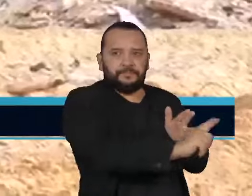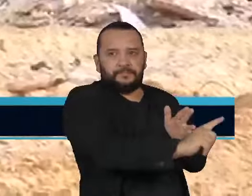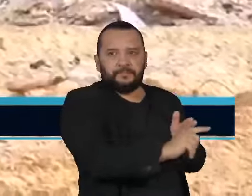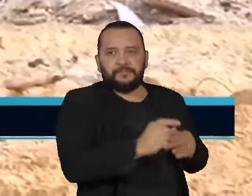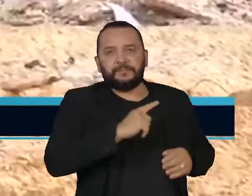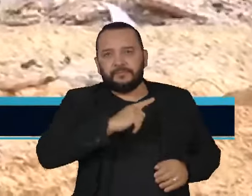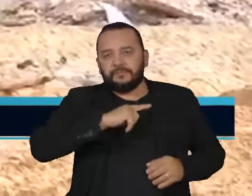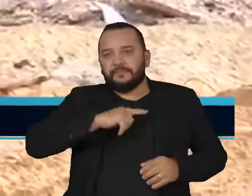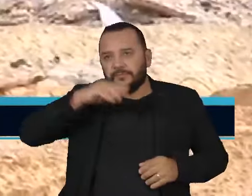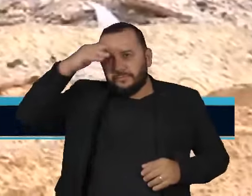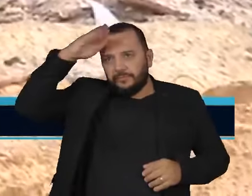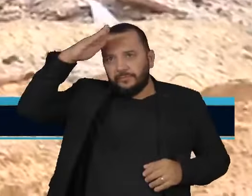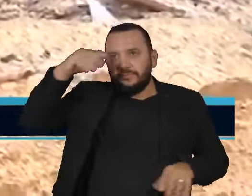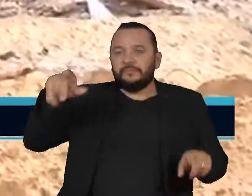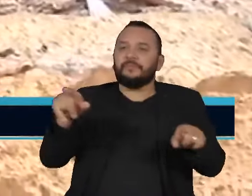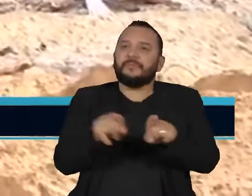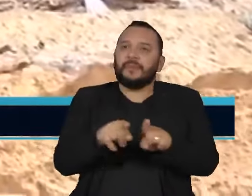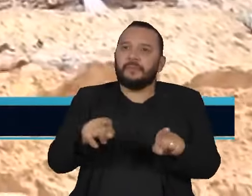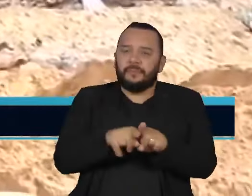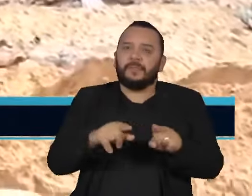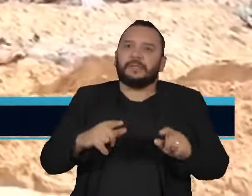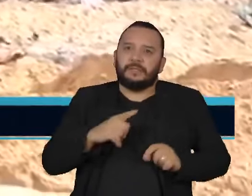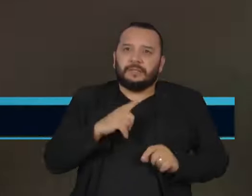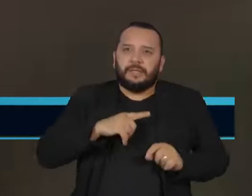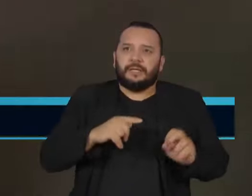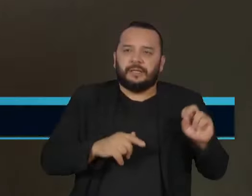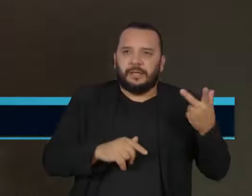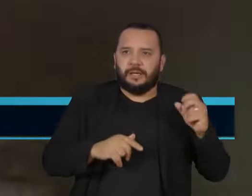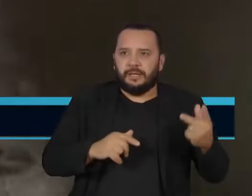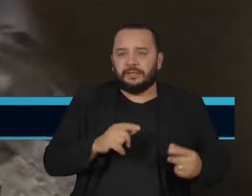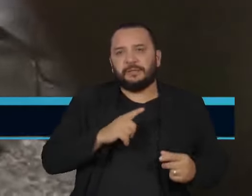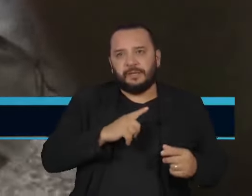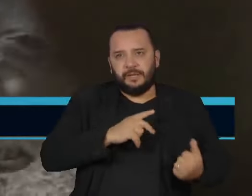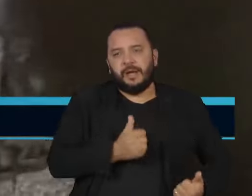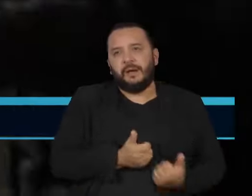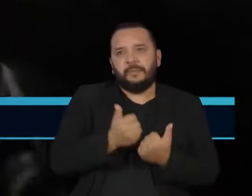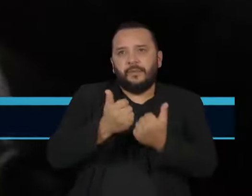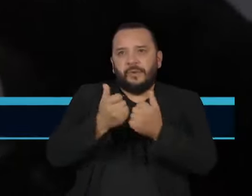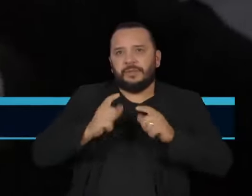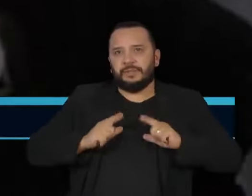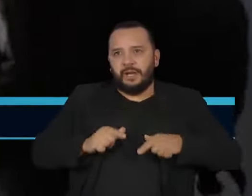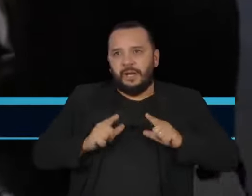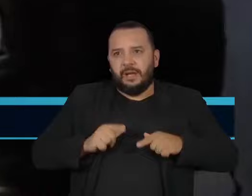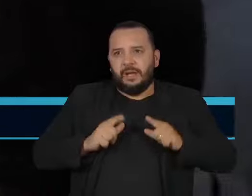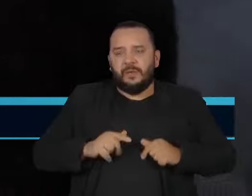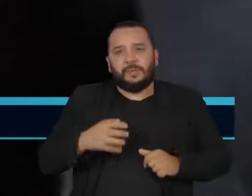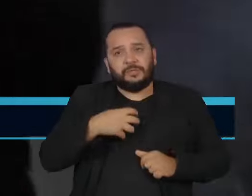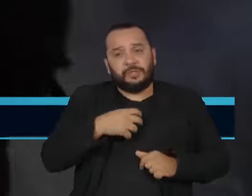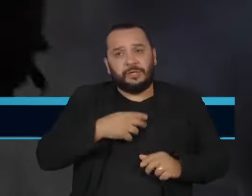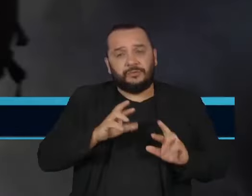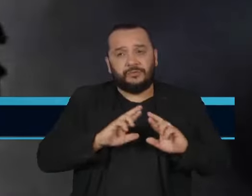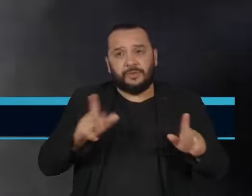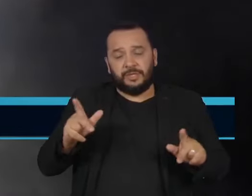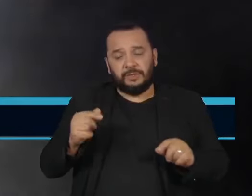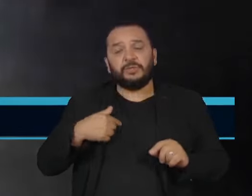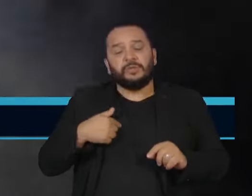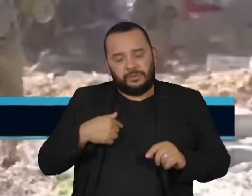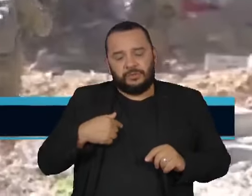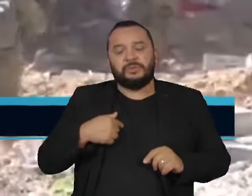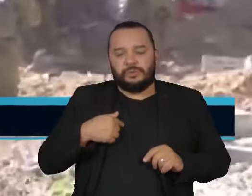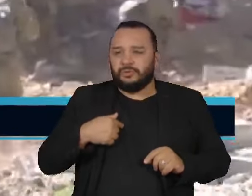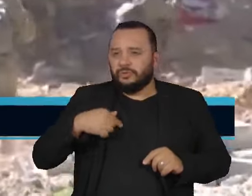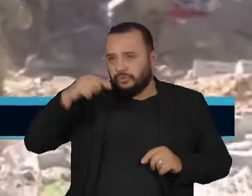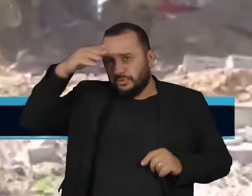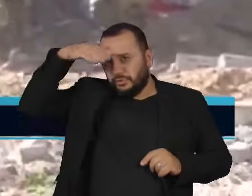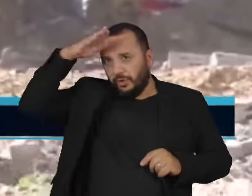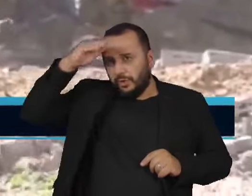Trump quanto Harris mostram apoio robusto a Israel, mas com diferentes nuances. Trump se alinha